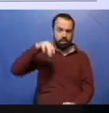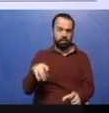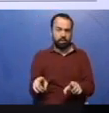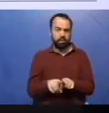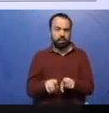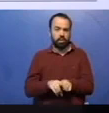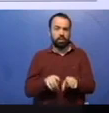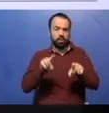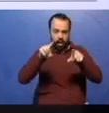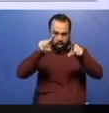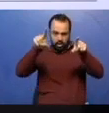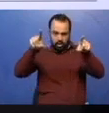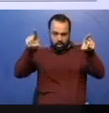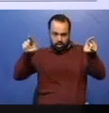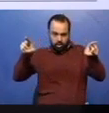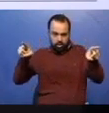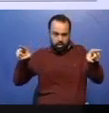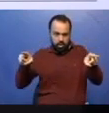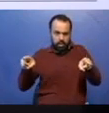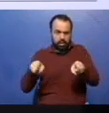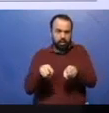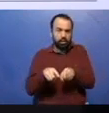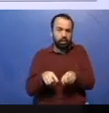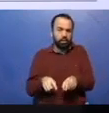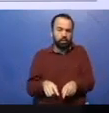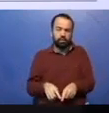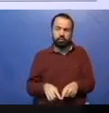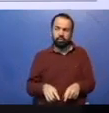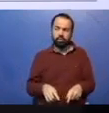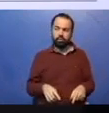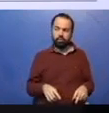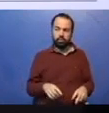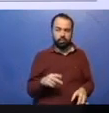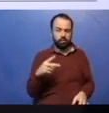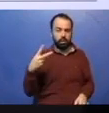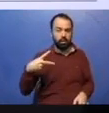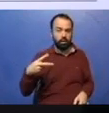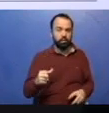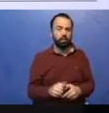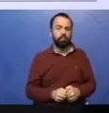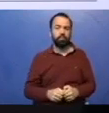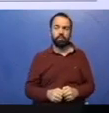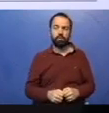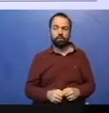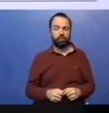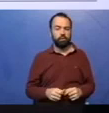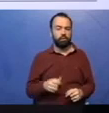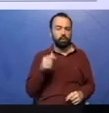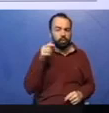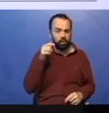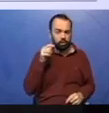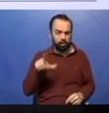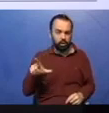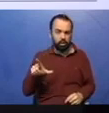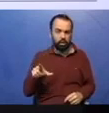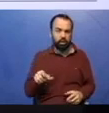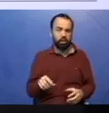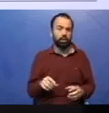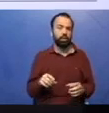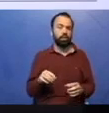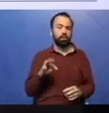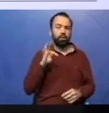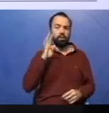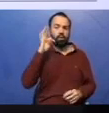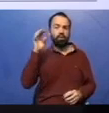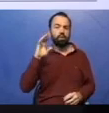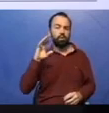e de acordo com a sua forma, ok? Exercício 2. É possível fazer uma previsão